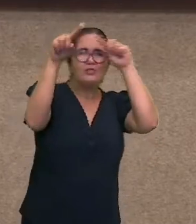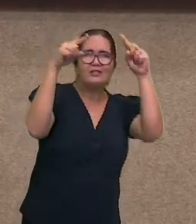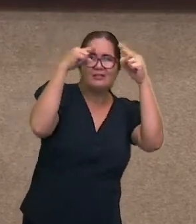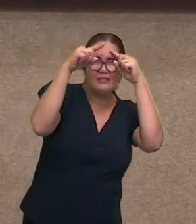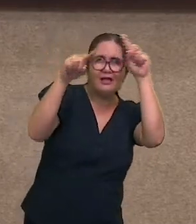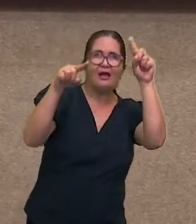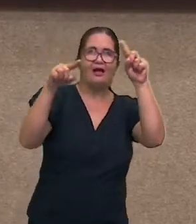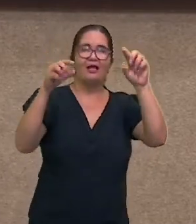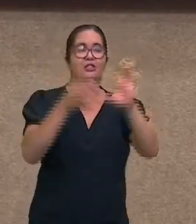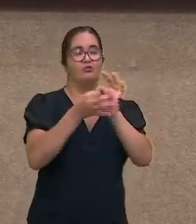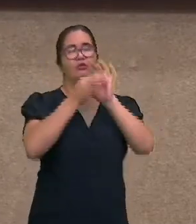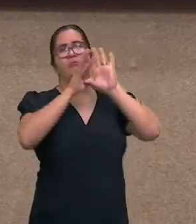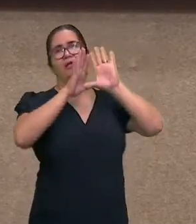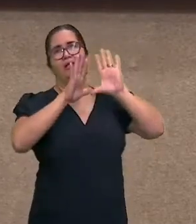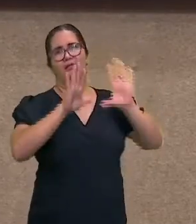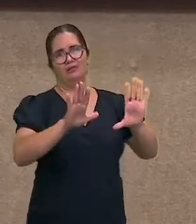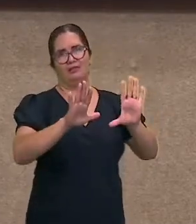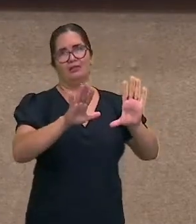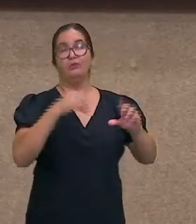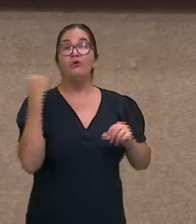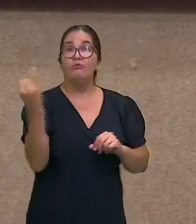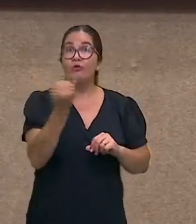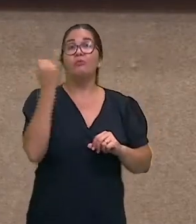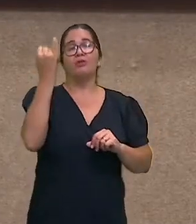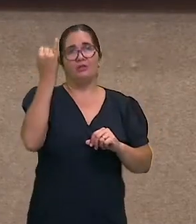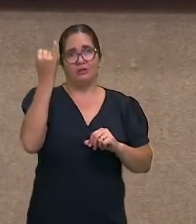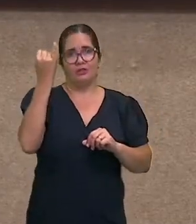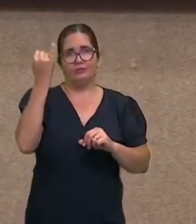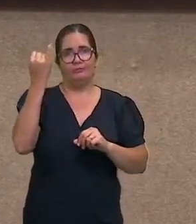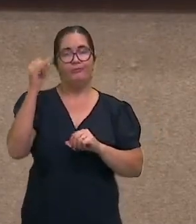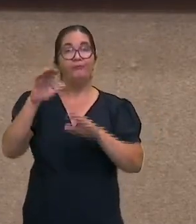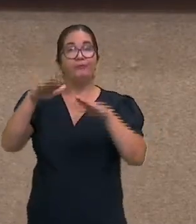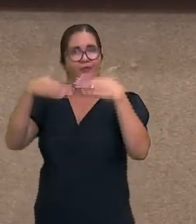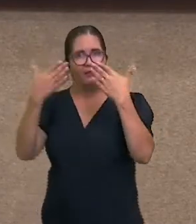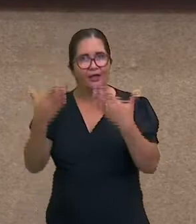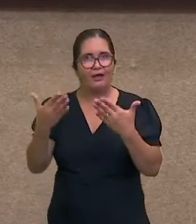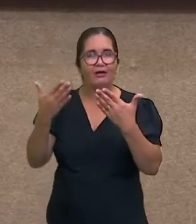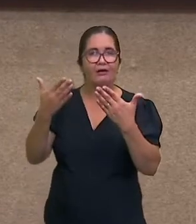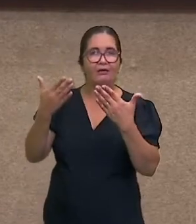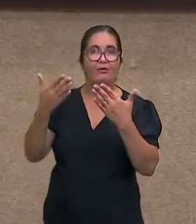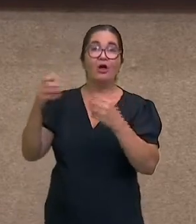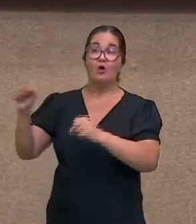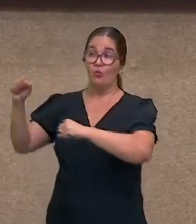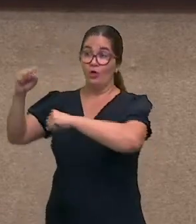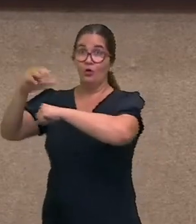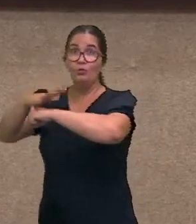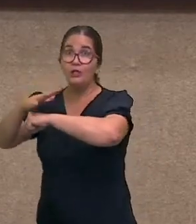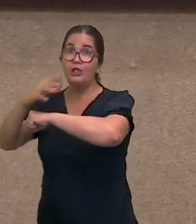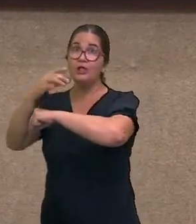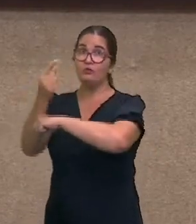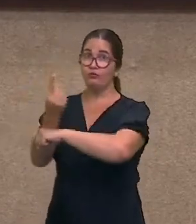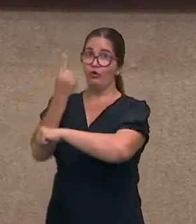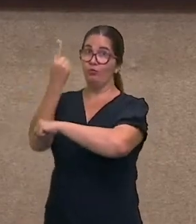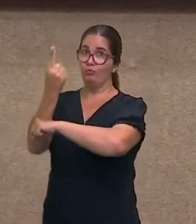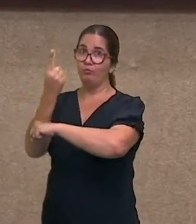o liberalismo surgiu através do iluminismo.